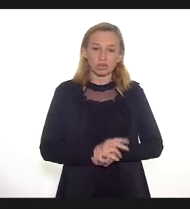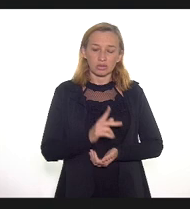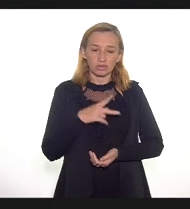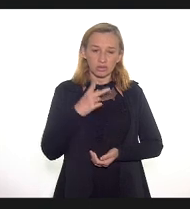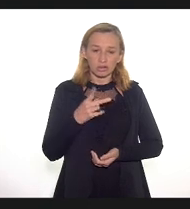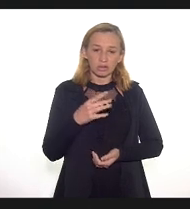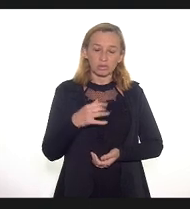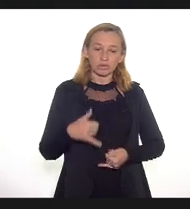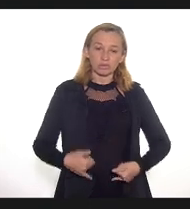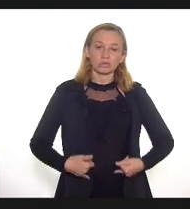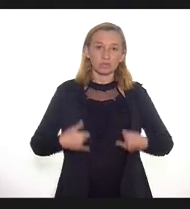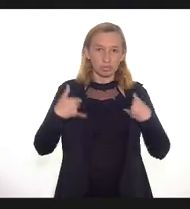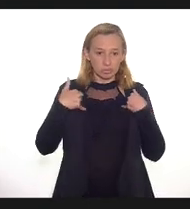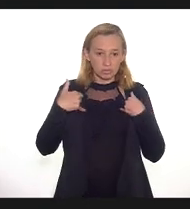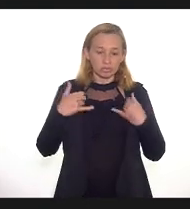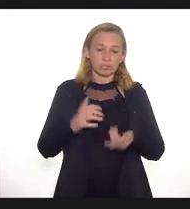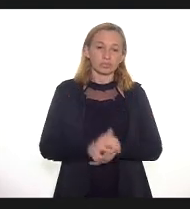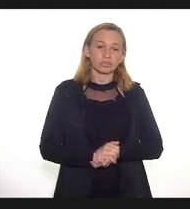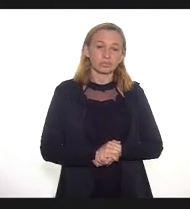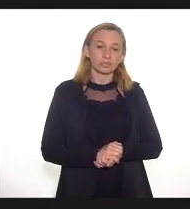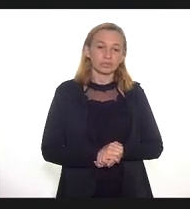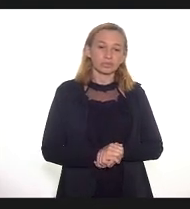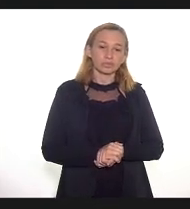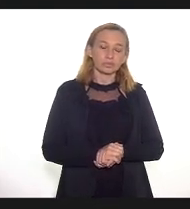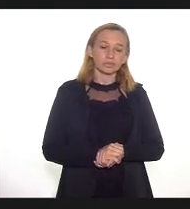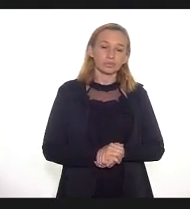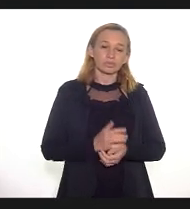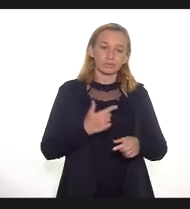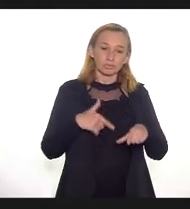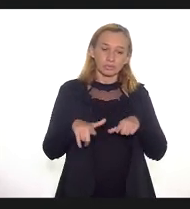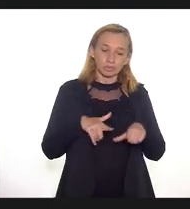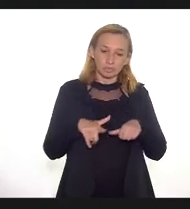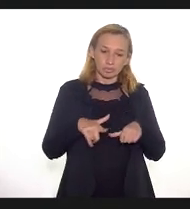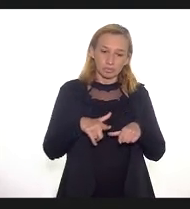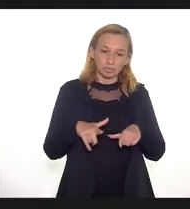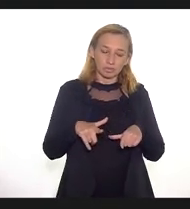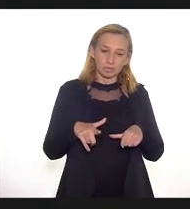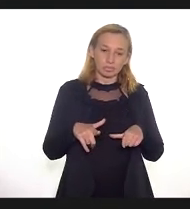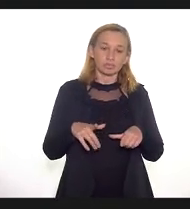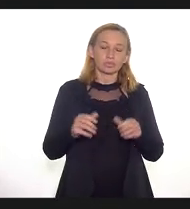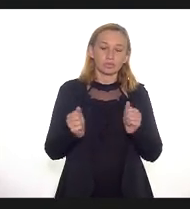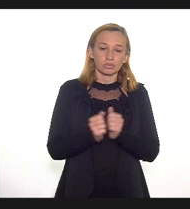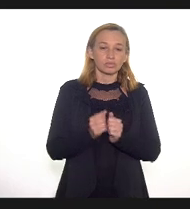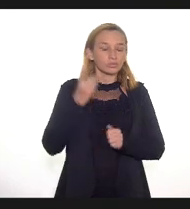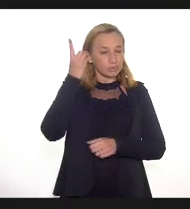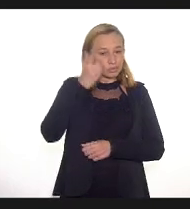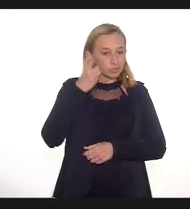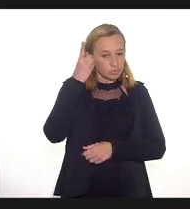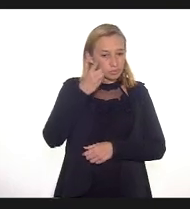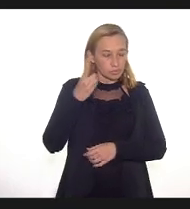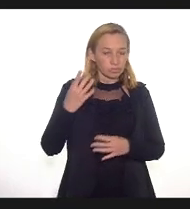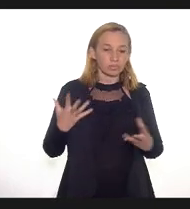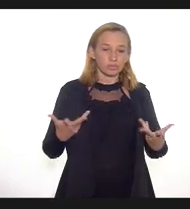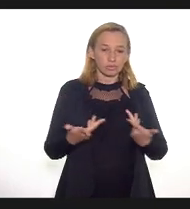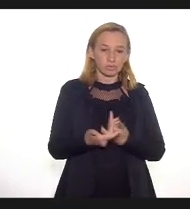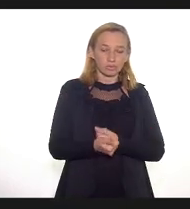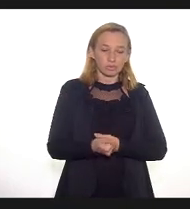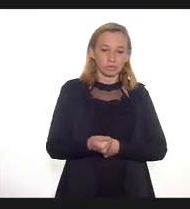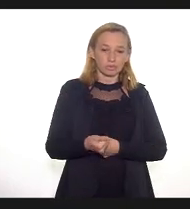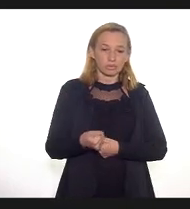me sinto honrado em exercer este mandato, essa legislatura, ao lado de deputados icônicos para o Rio de